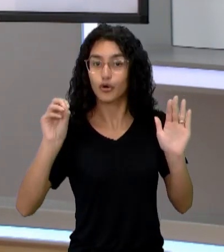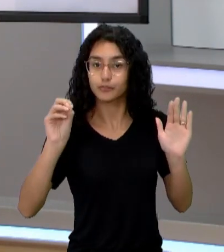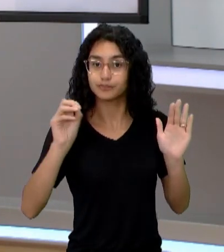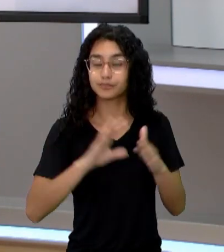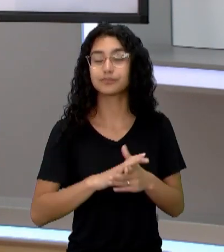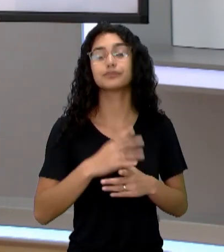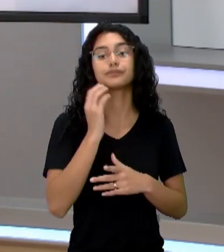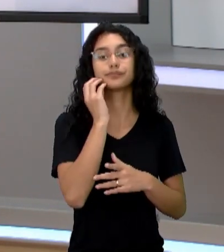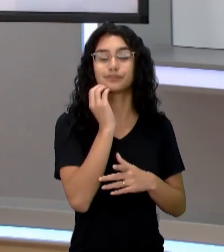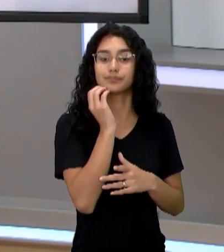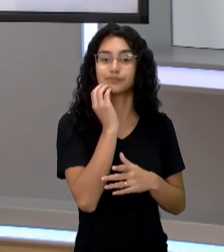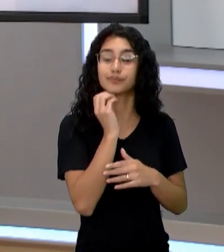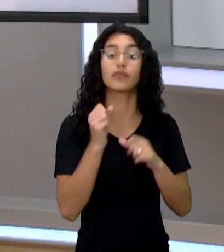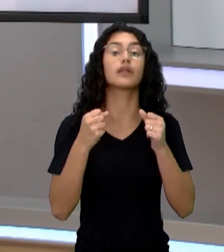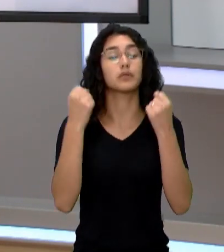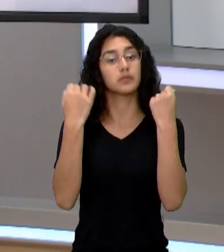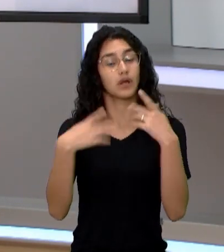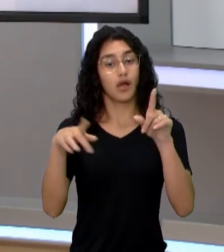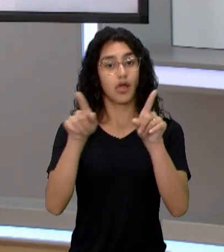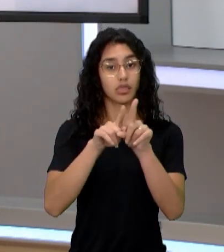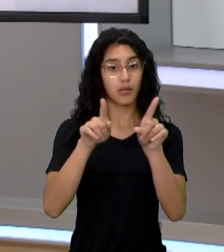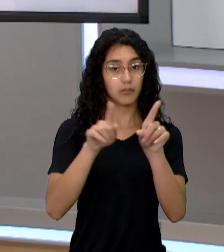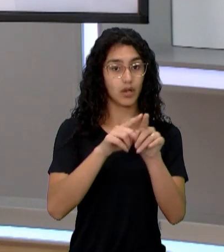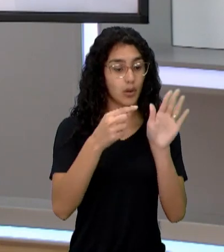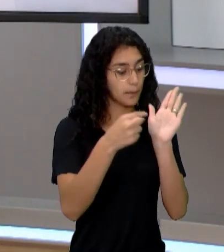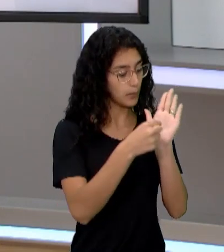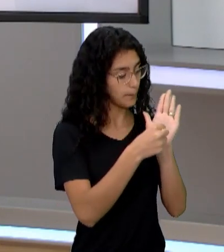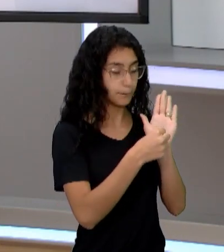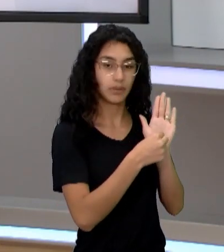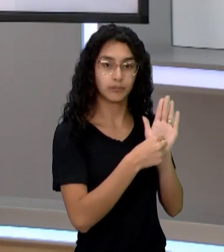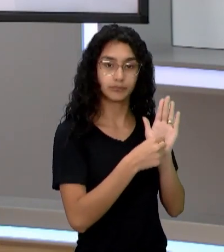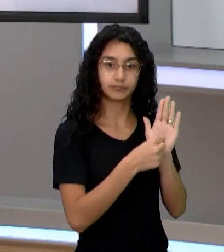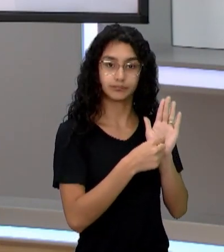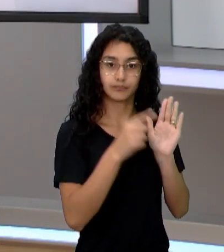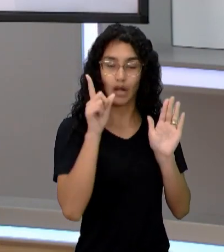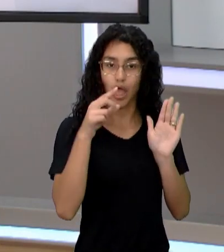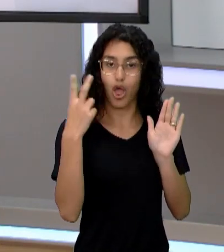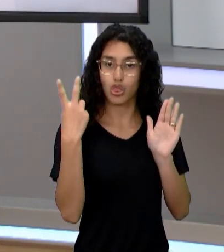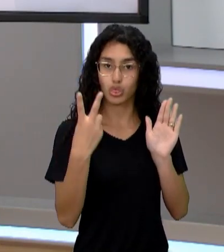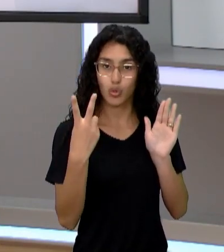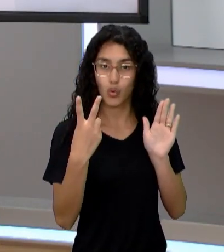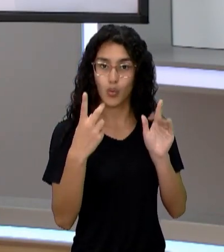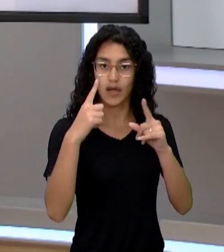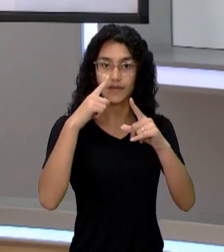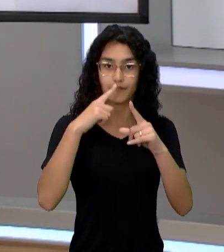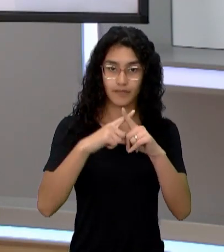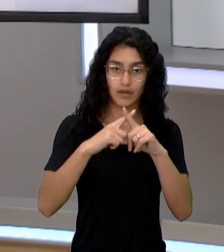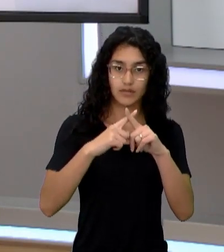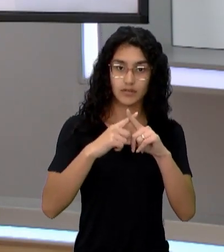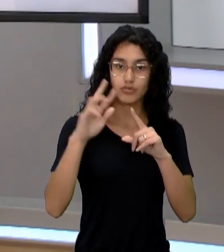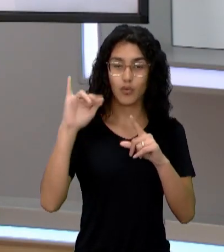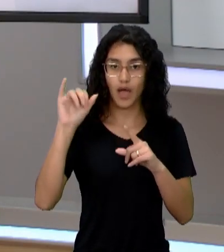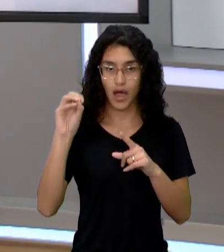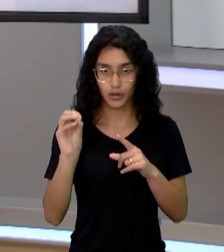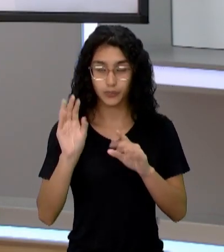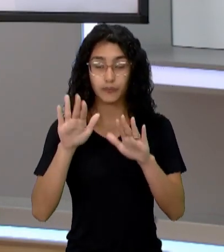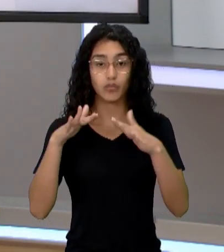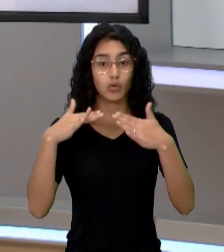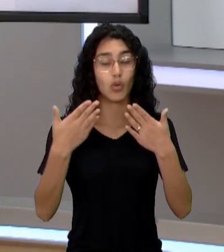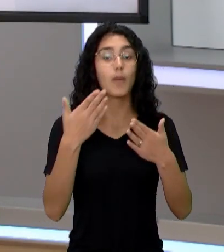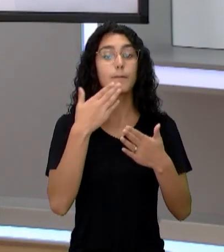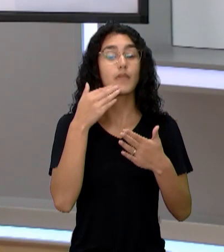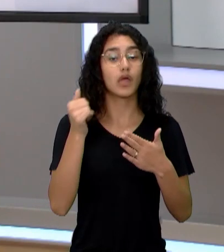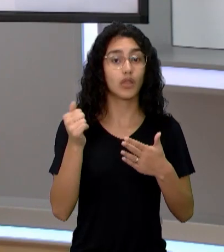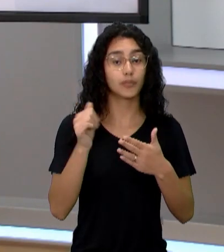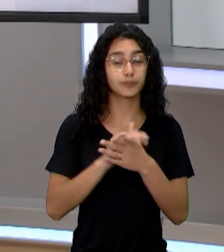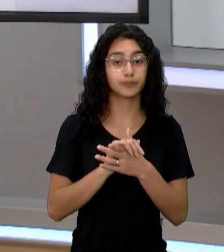Outra coisa que a gente pode falar sobre o diâmetro é que o diâmetro é 2 vezes o raio. Ou melhor, eu posso dizer